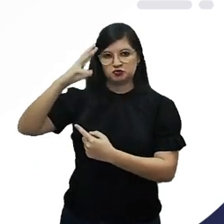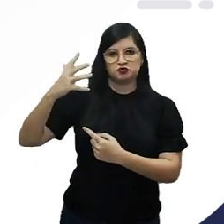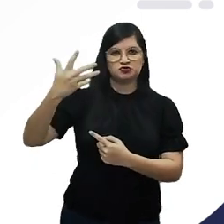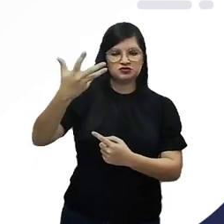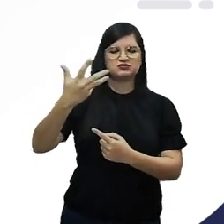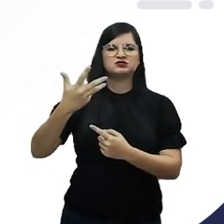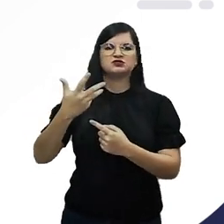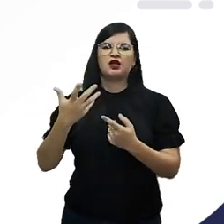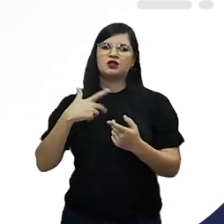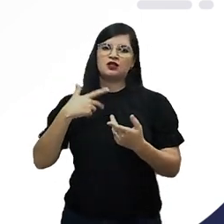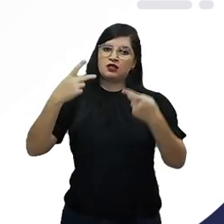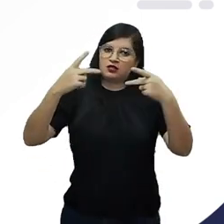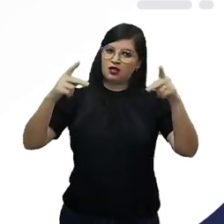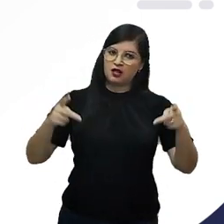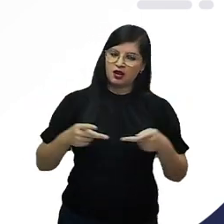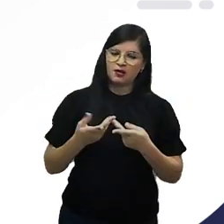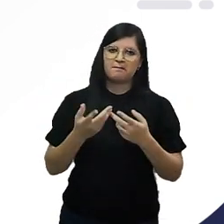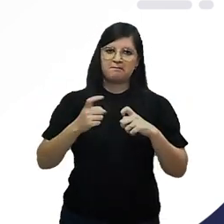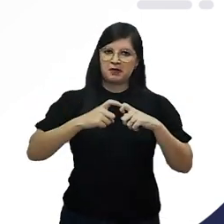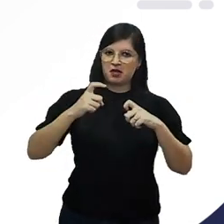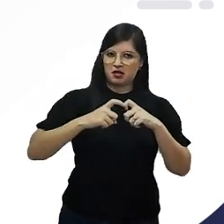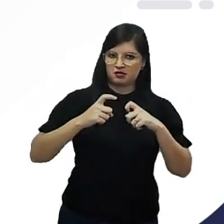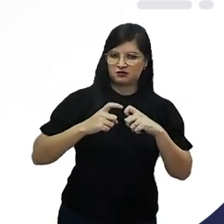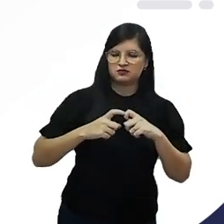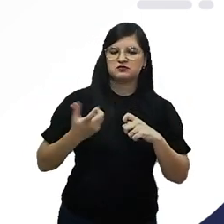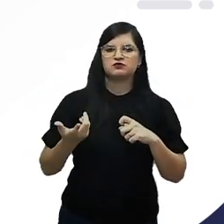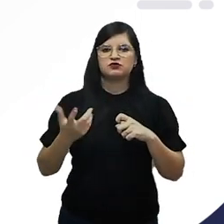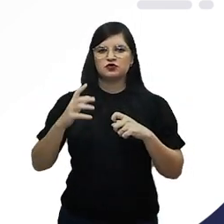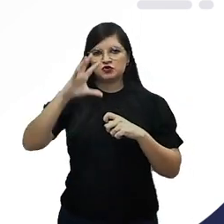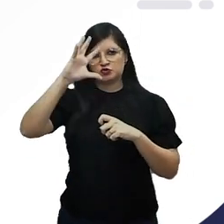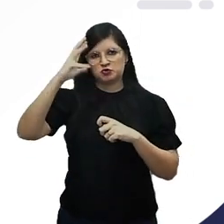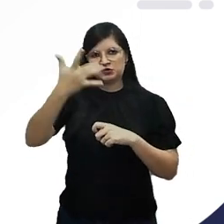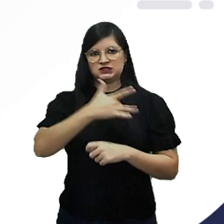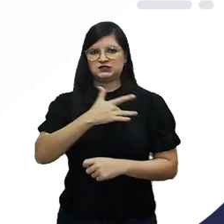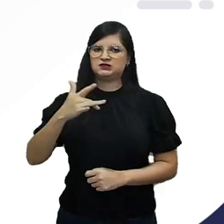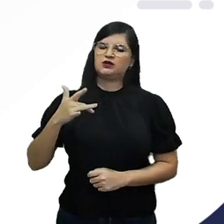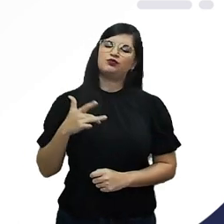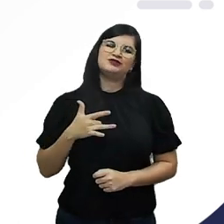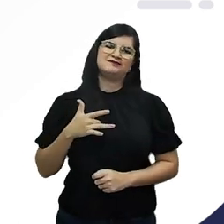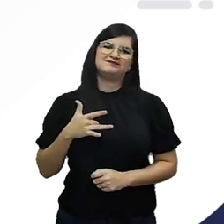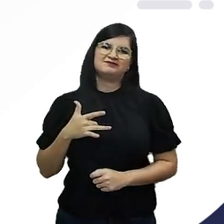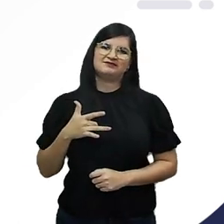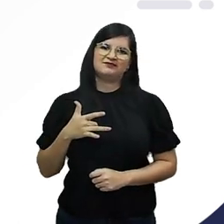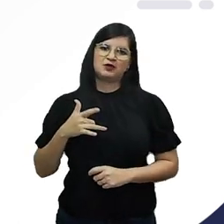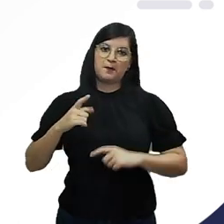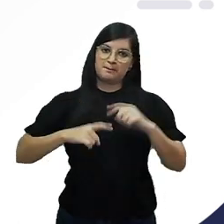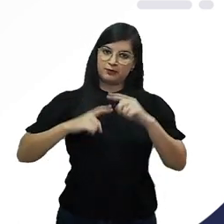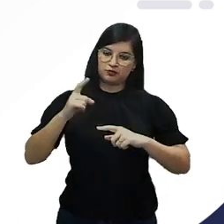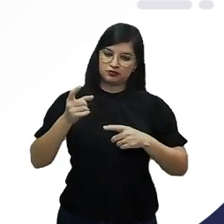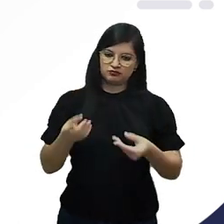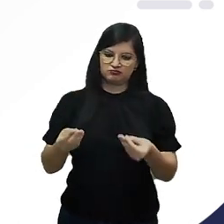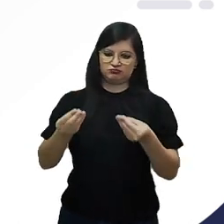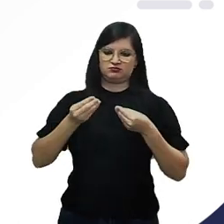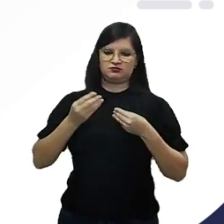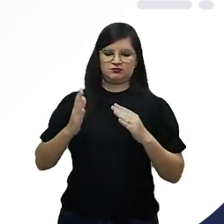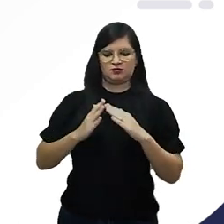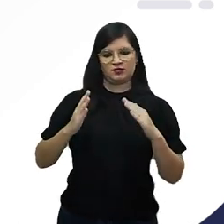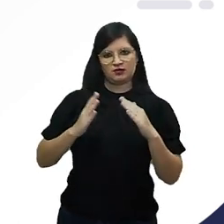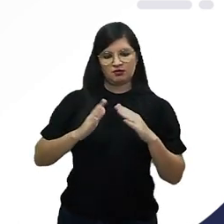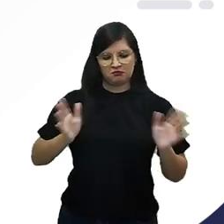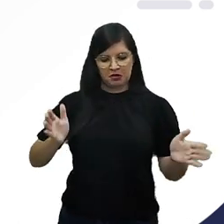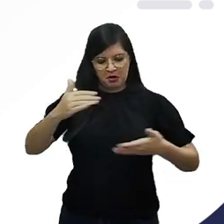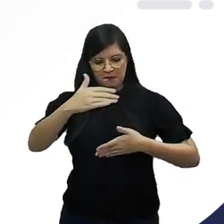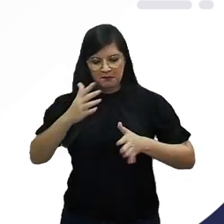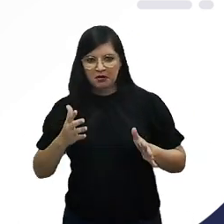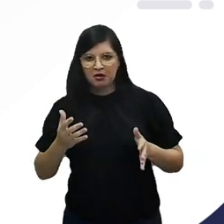você tem uma interface com médicos, né, com soluções de saúde. Chega o produto para você na sua casa, já embalado,